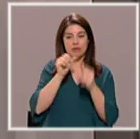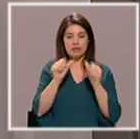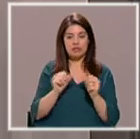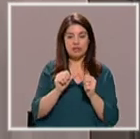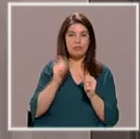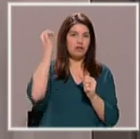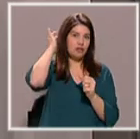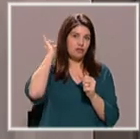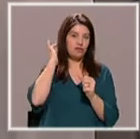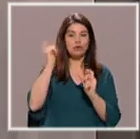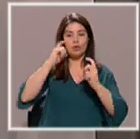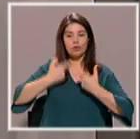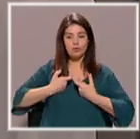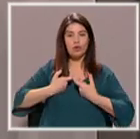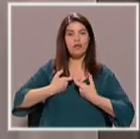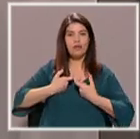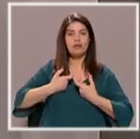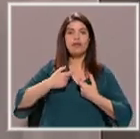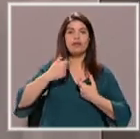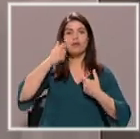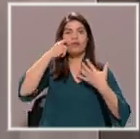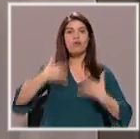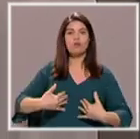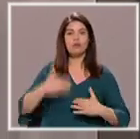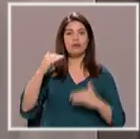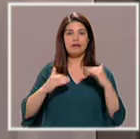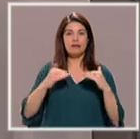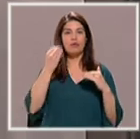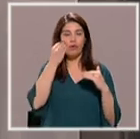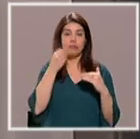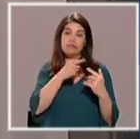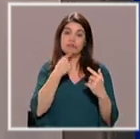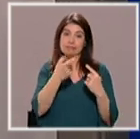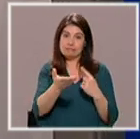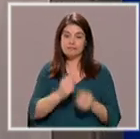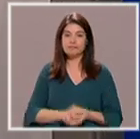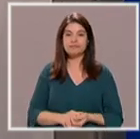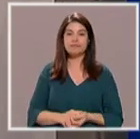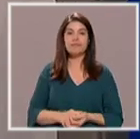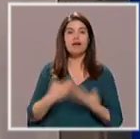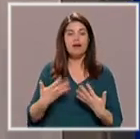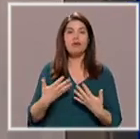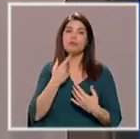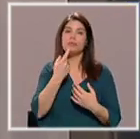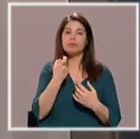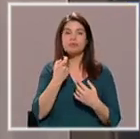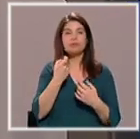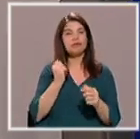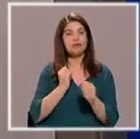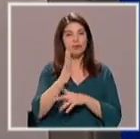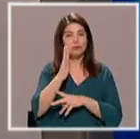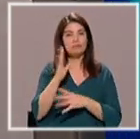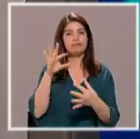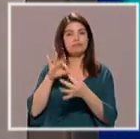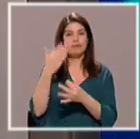regula a nossa homeostasia. Finda este problema, terá que surgir para esta nossa nova aula. Pois bem, hoje o